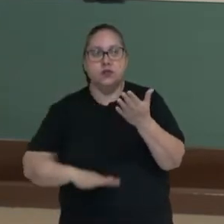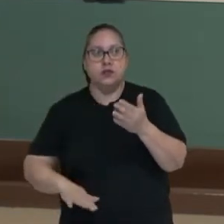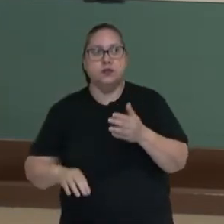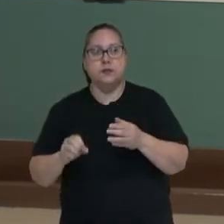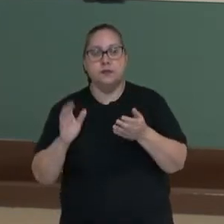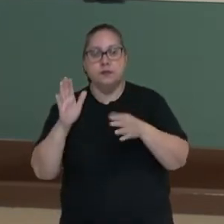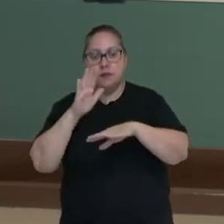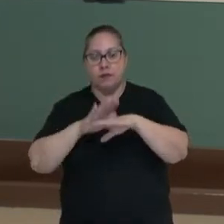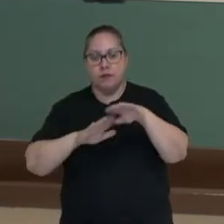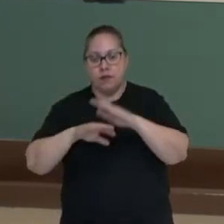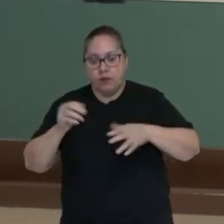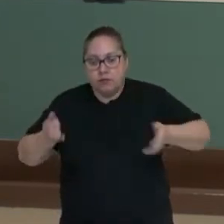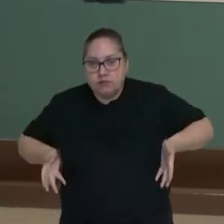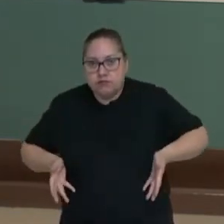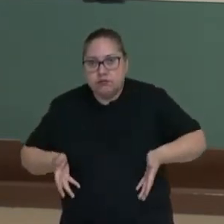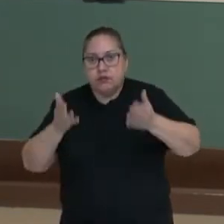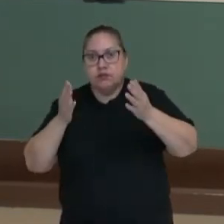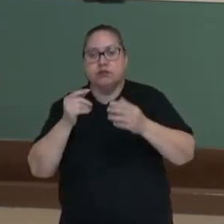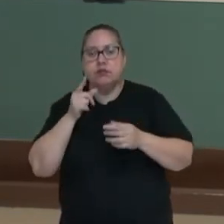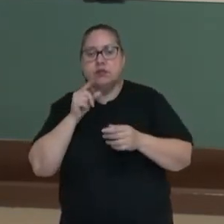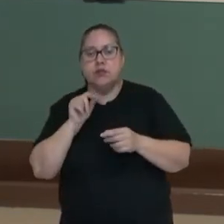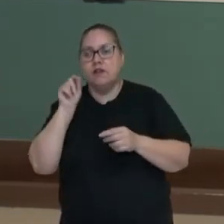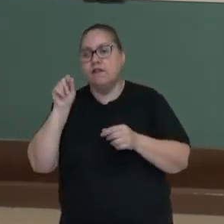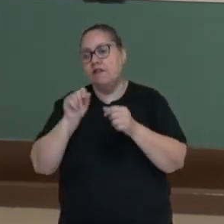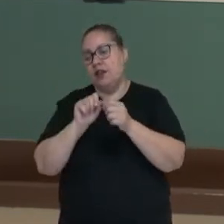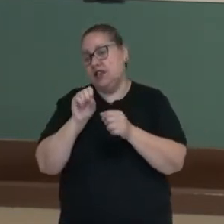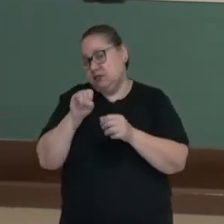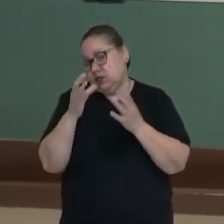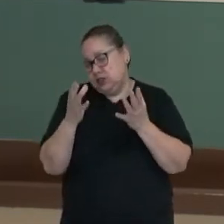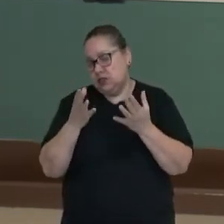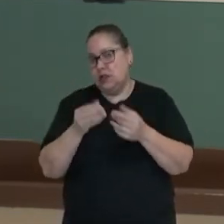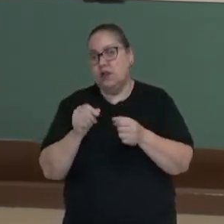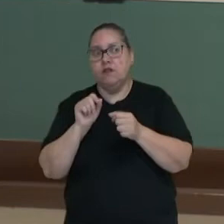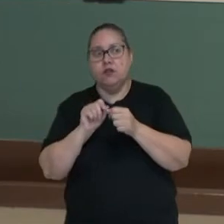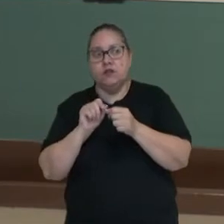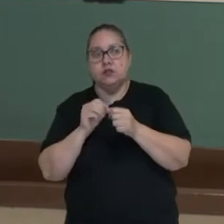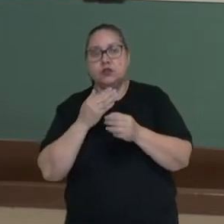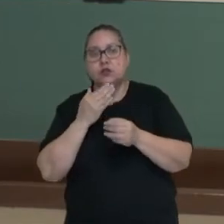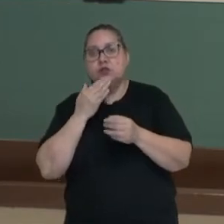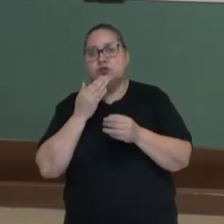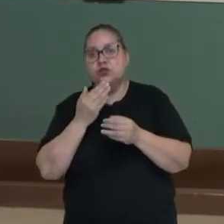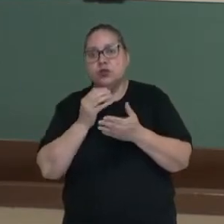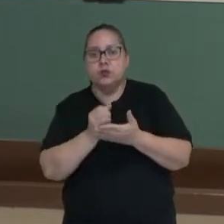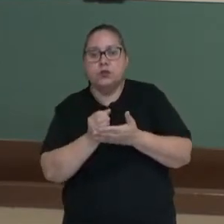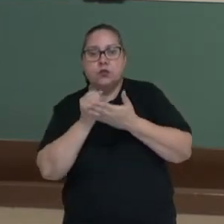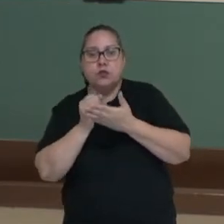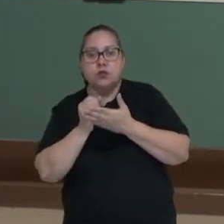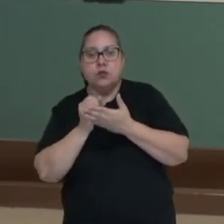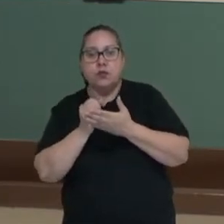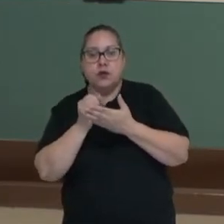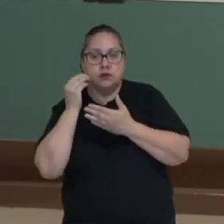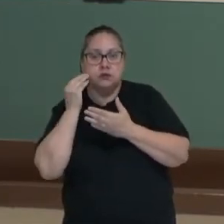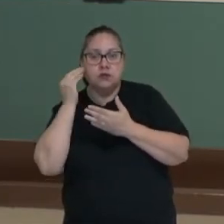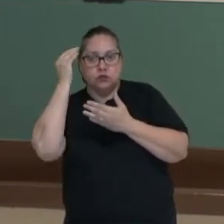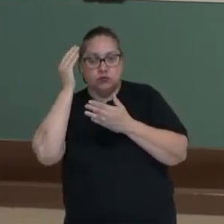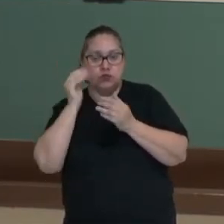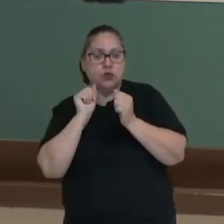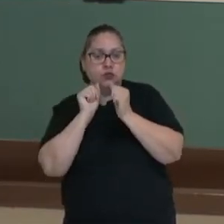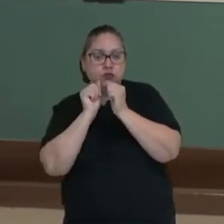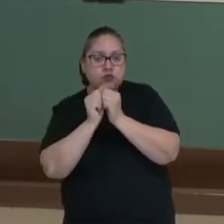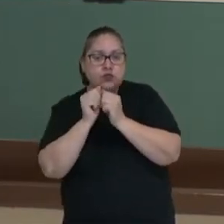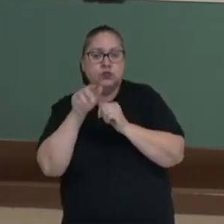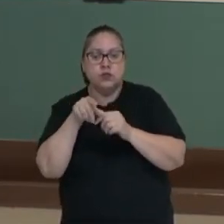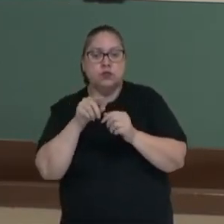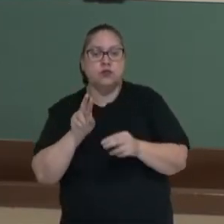massa, também é uma sugestão, você faz se quiser e nós vamos ter que pedir autorização para os adultos que moram com você, pois você